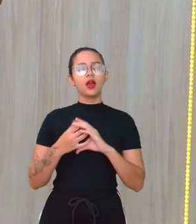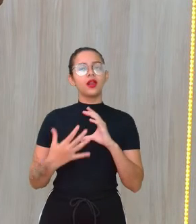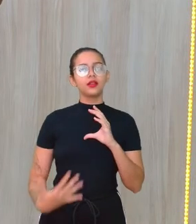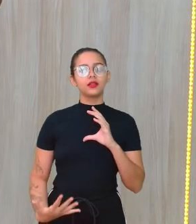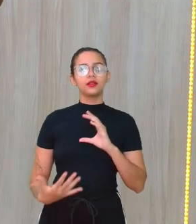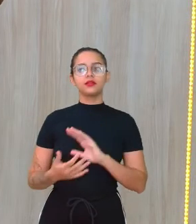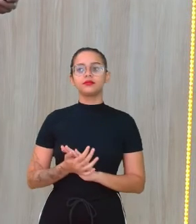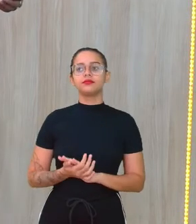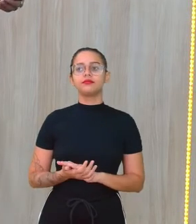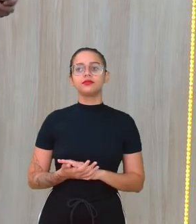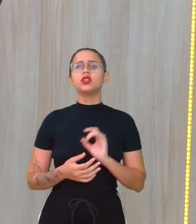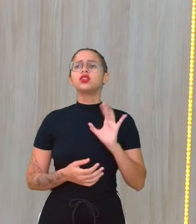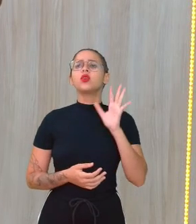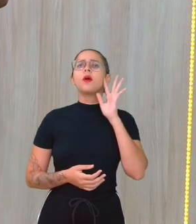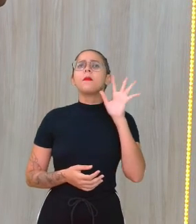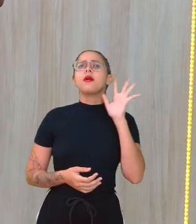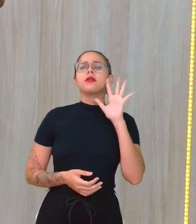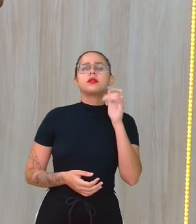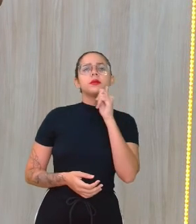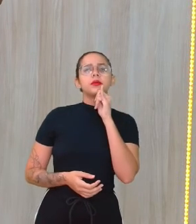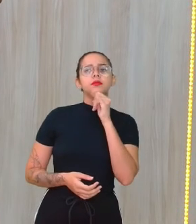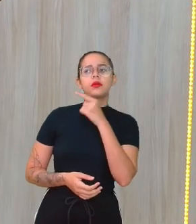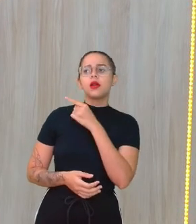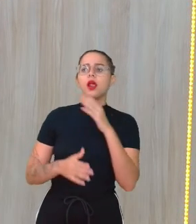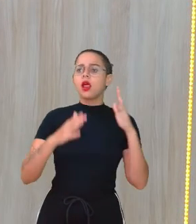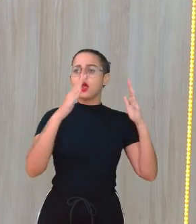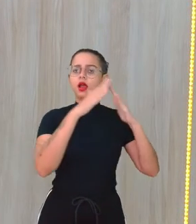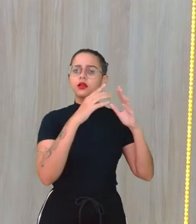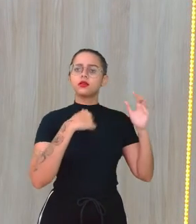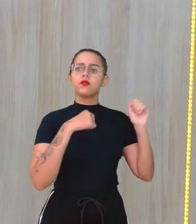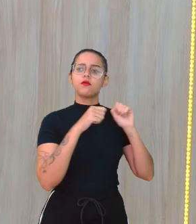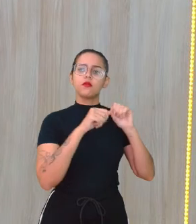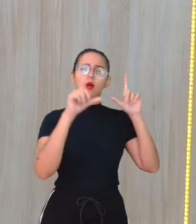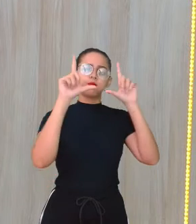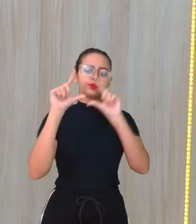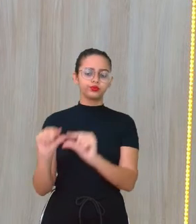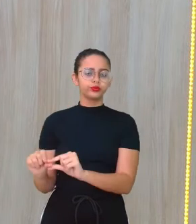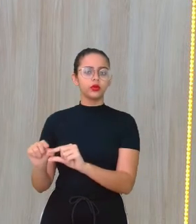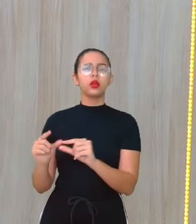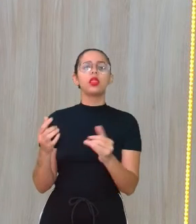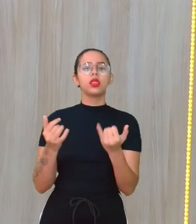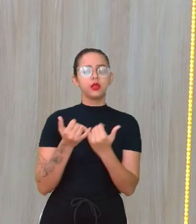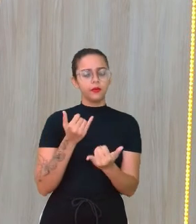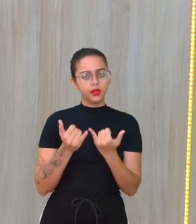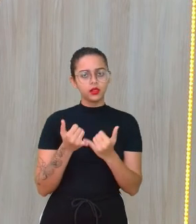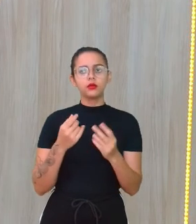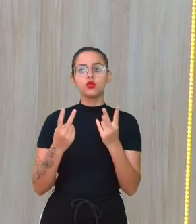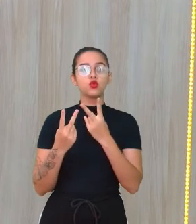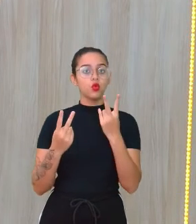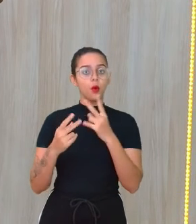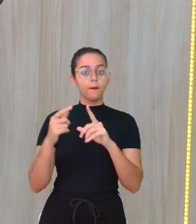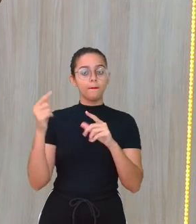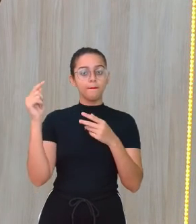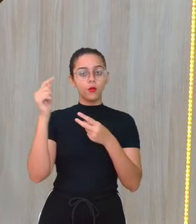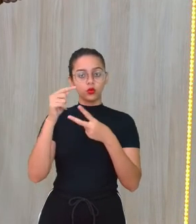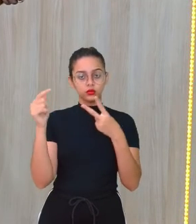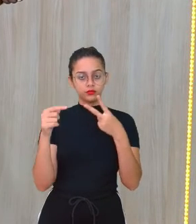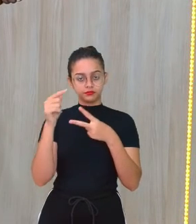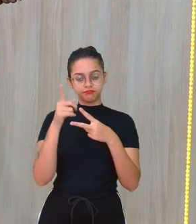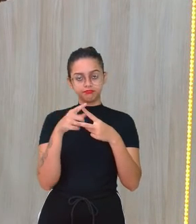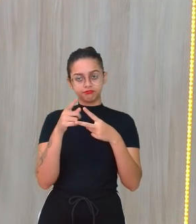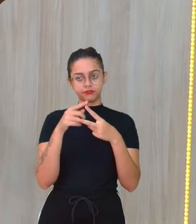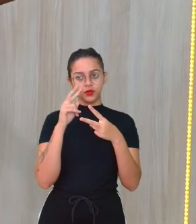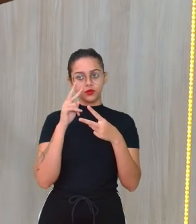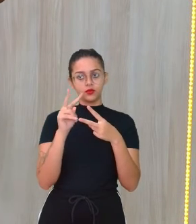características. Então, é só a gente imaginar, por exemplo, que aquela casa que eu fiz a redução, elas são semelhantes por dois motivos. O primeiro que a